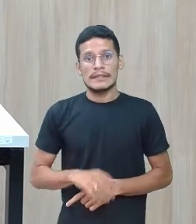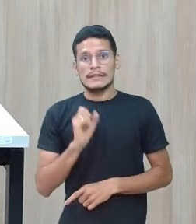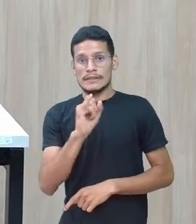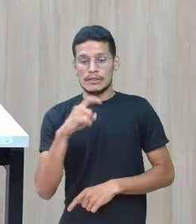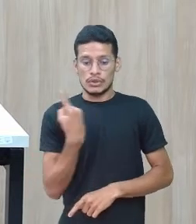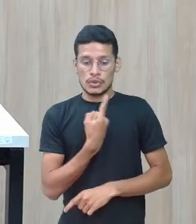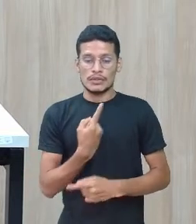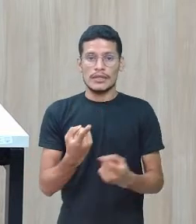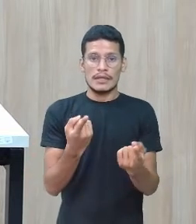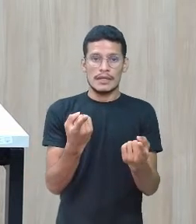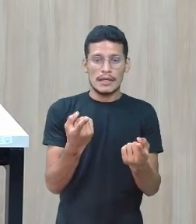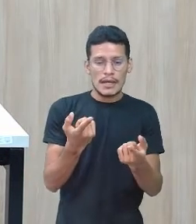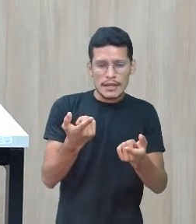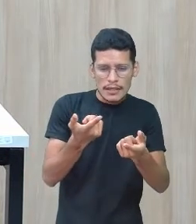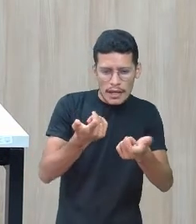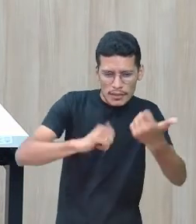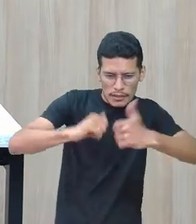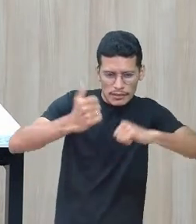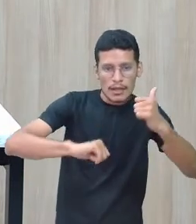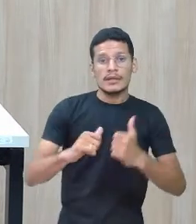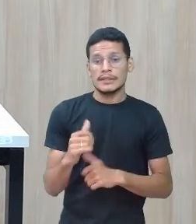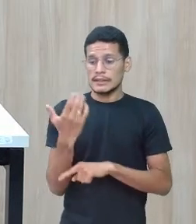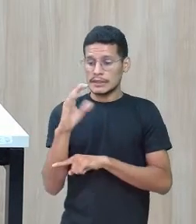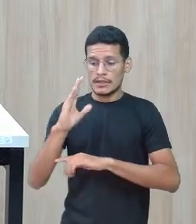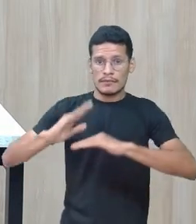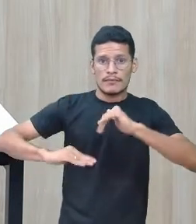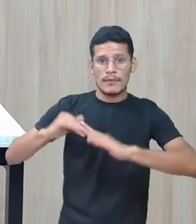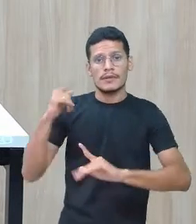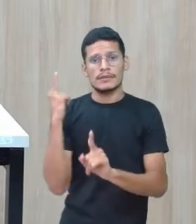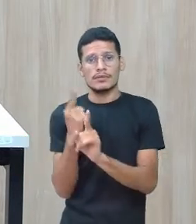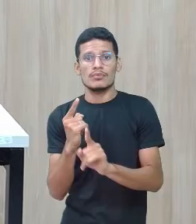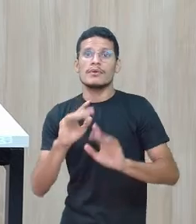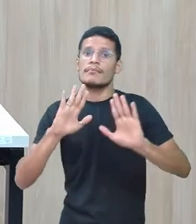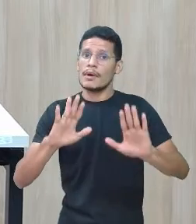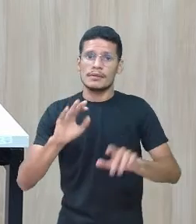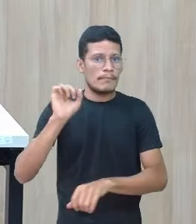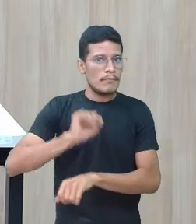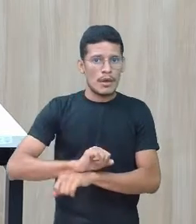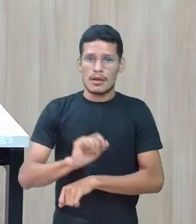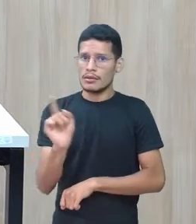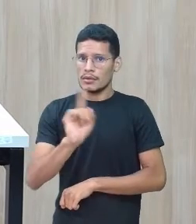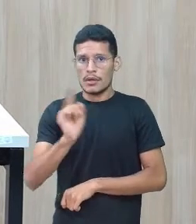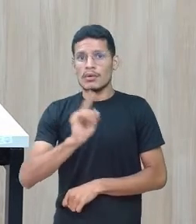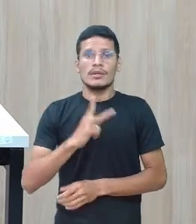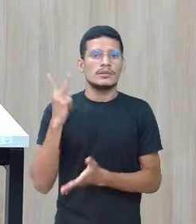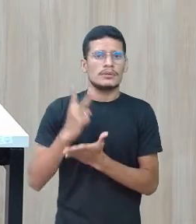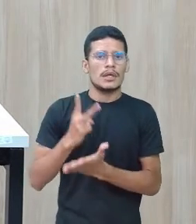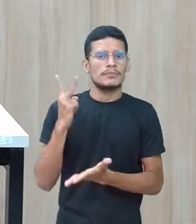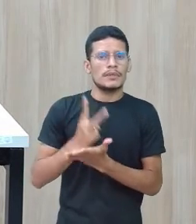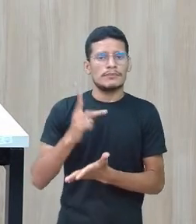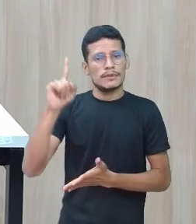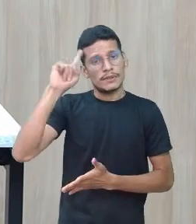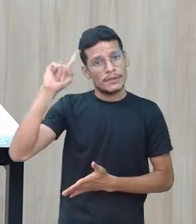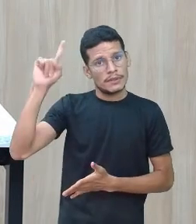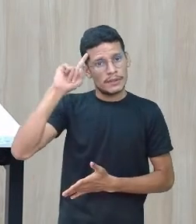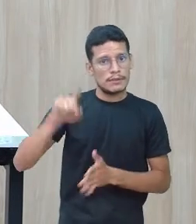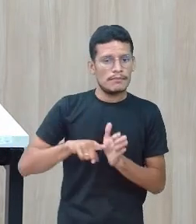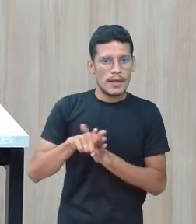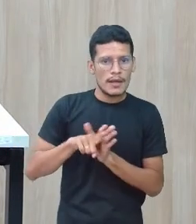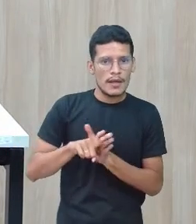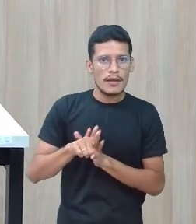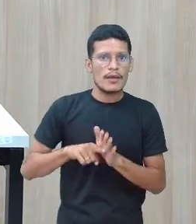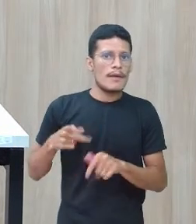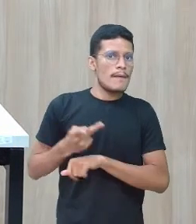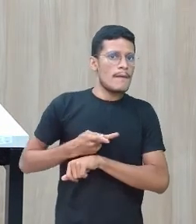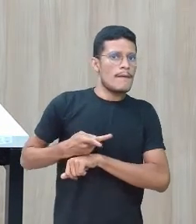analisarmos hoje, os cientistas, eles descobriram, mas eles não estão parados. Eles estão a cada dia pesquisando